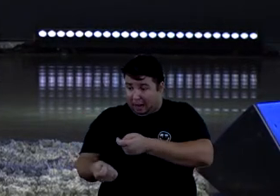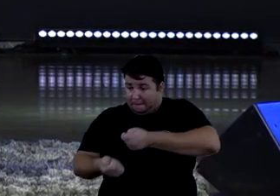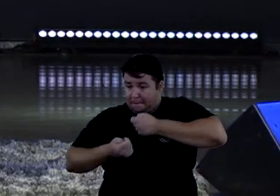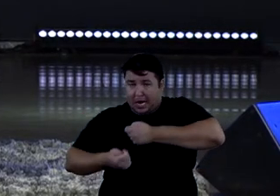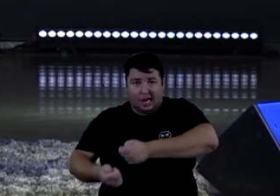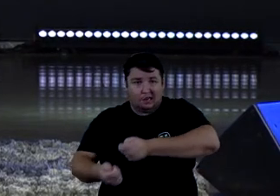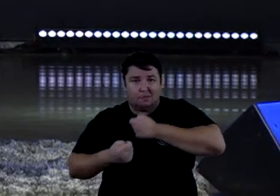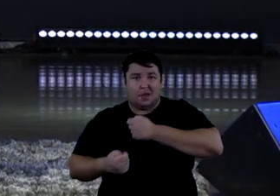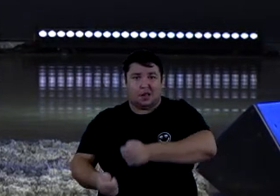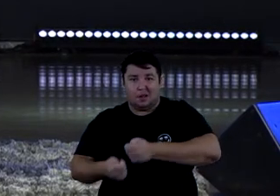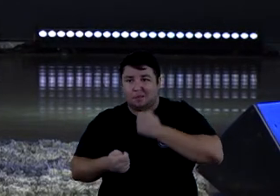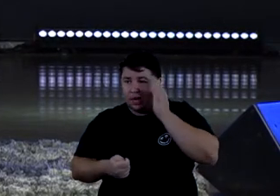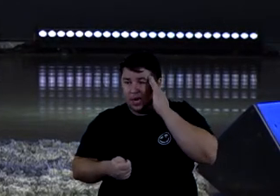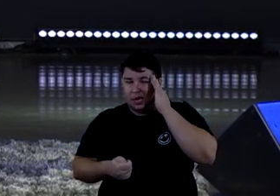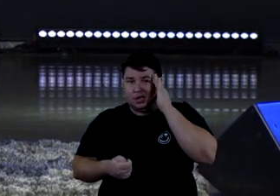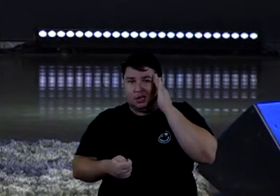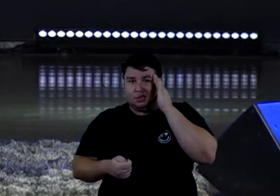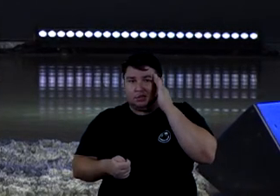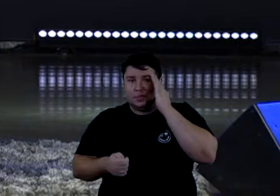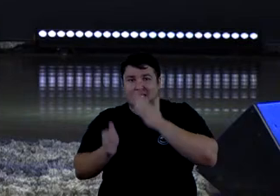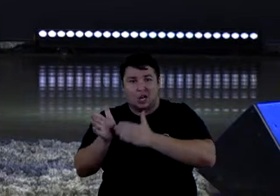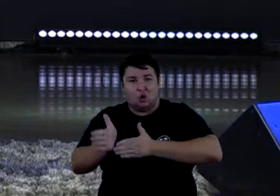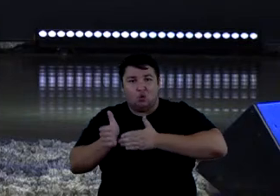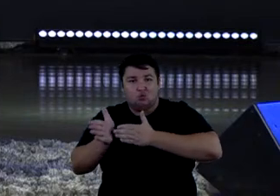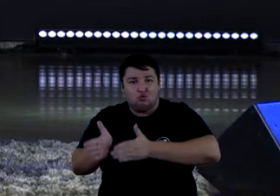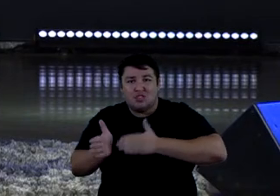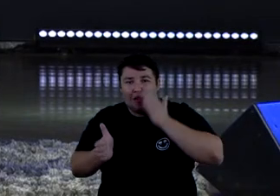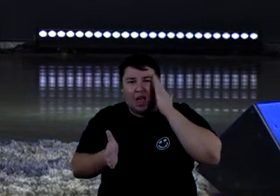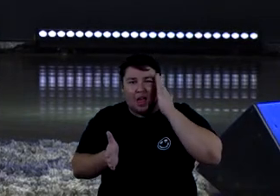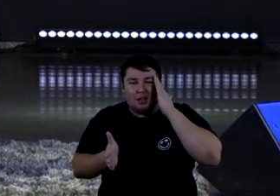e rédeas para serem com.